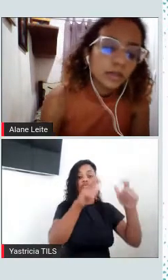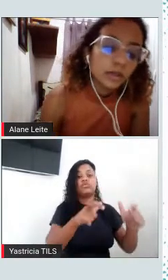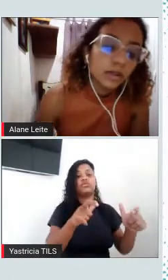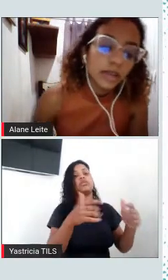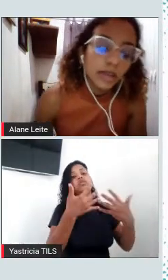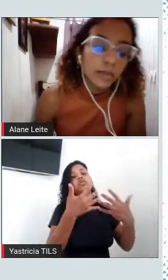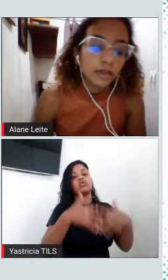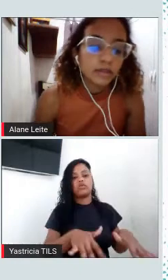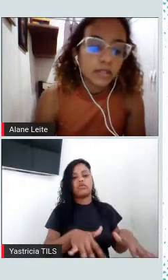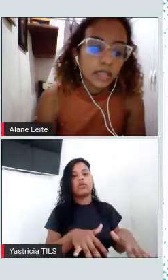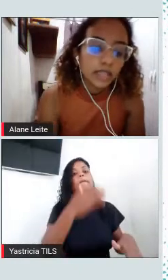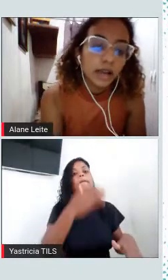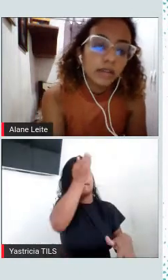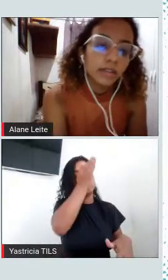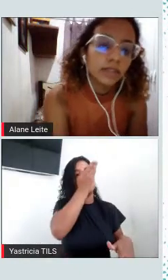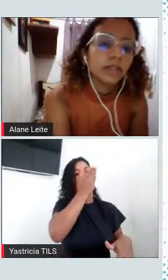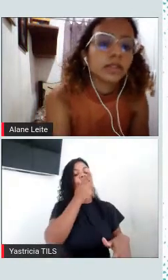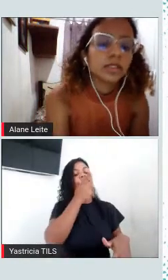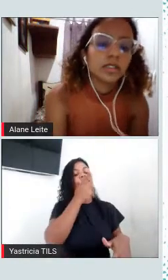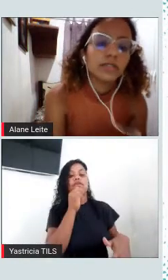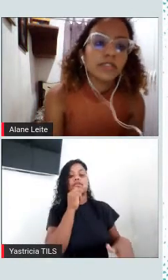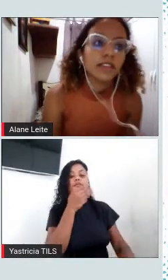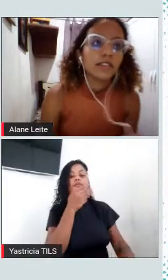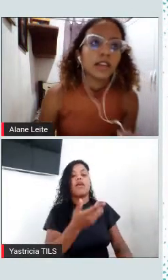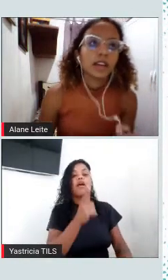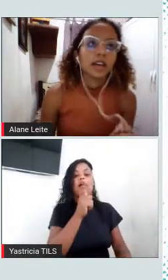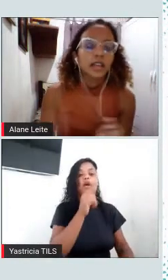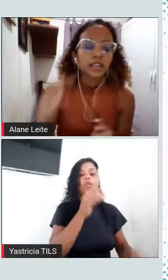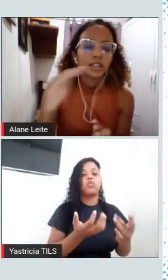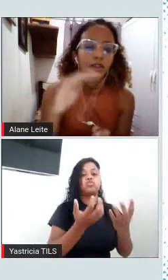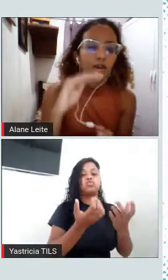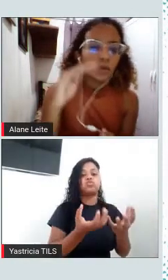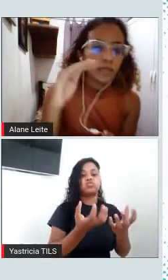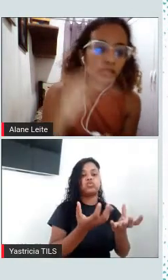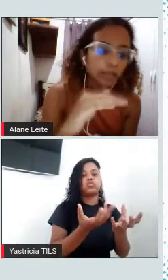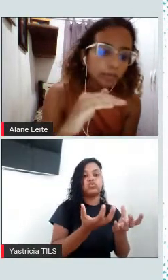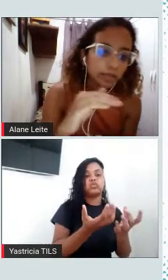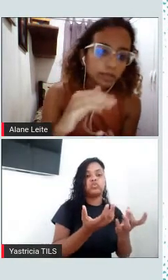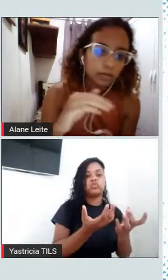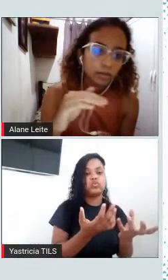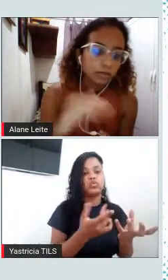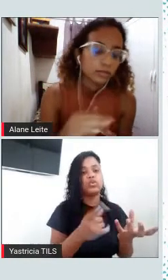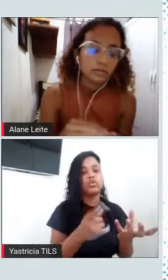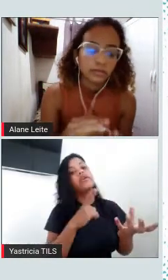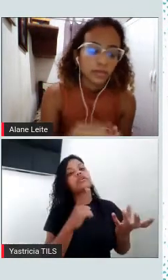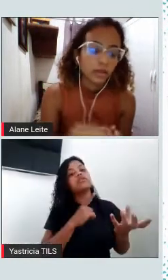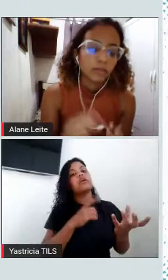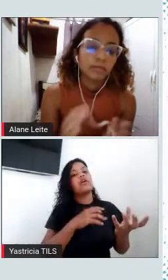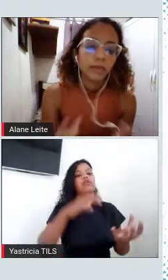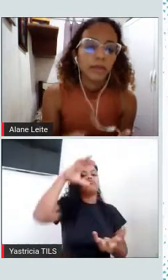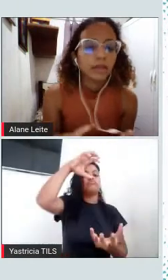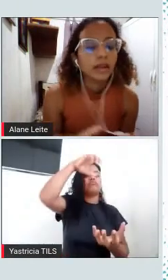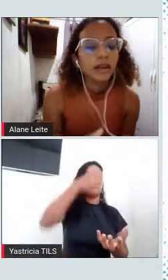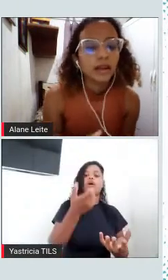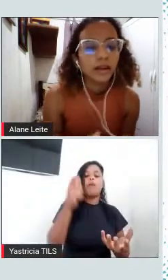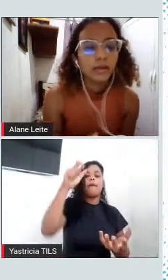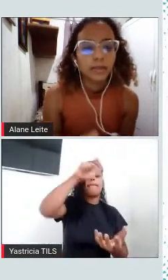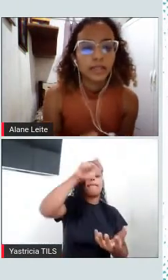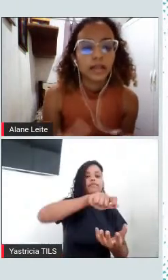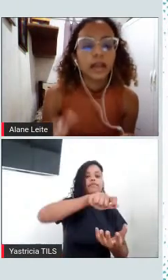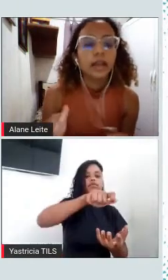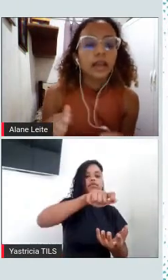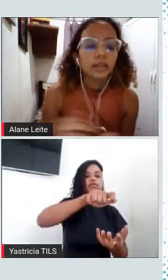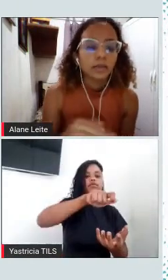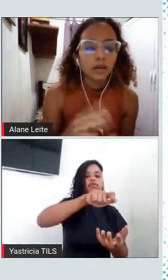E um exemplo que eu coloquei aí para vocês é a água fervendo, quando a gente ferve ela, que a gente coloca uma tampa, pega